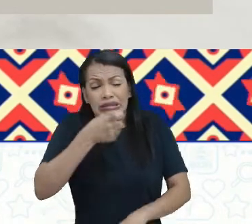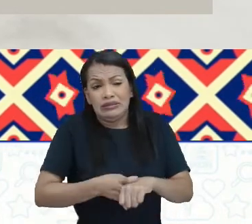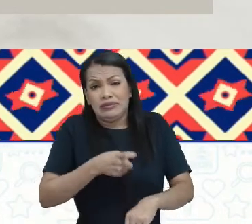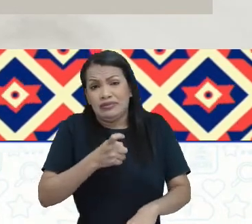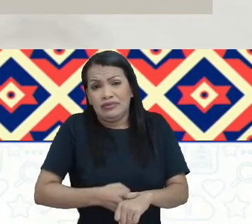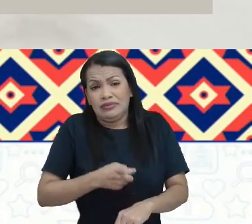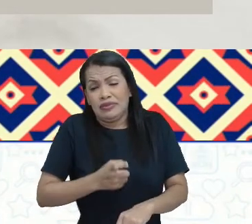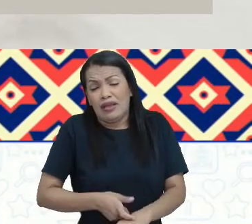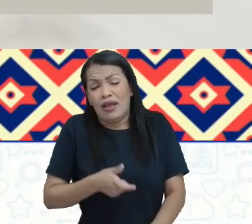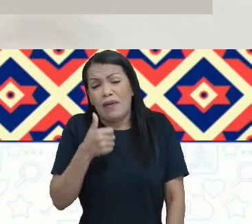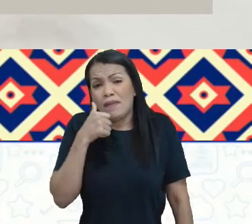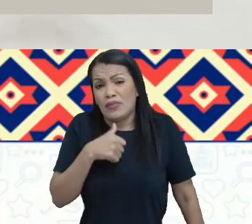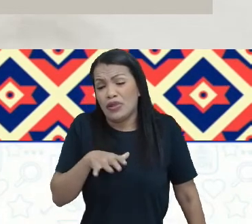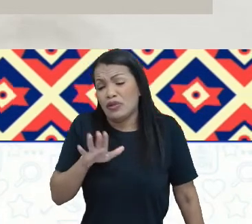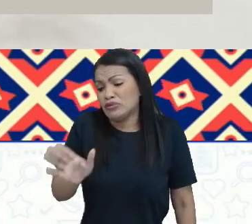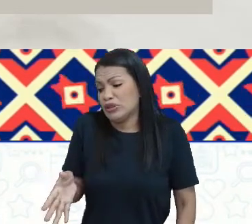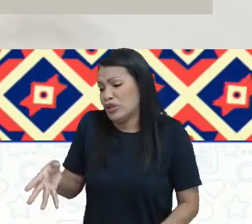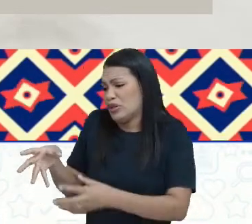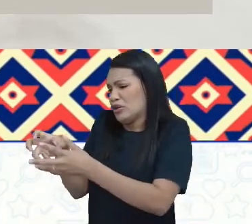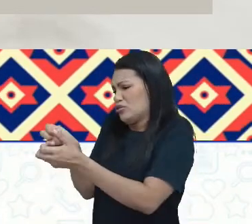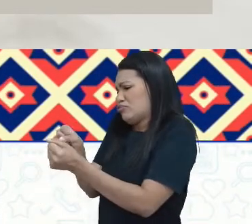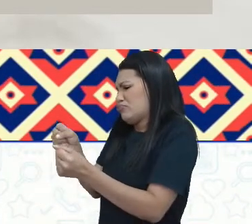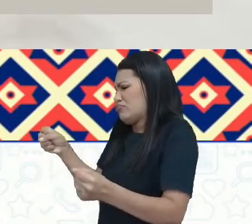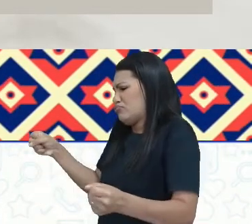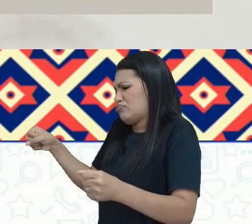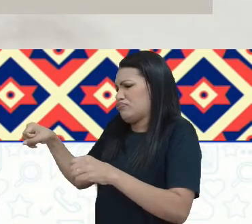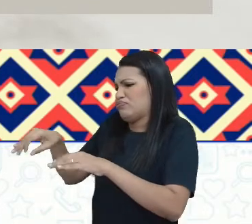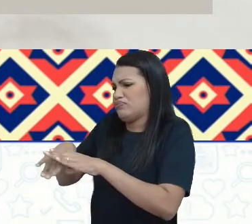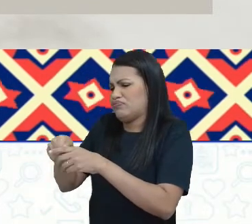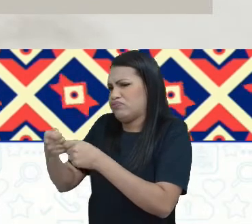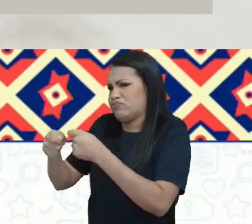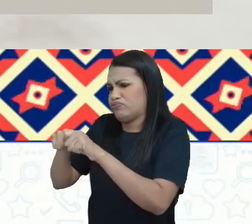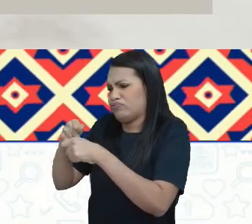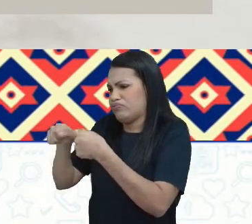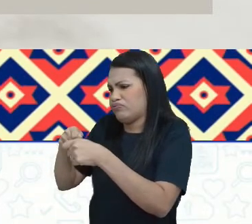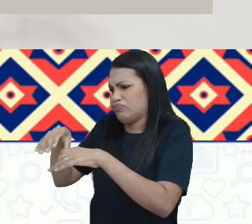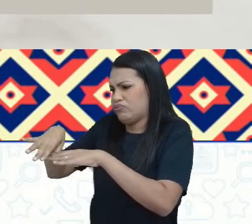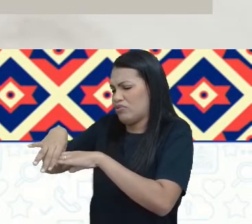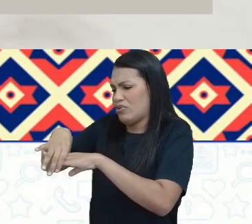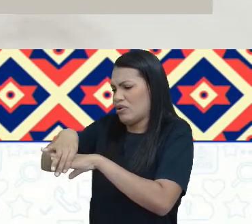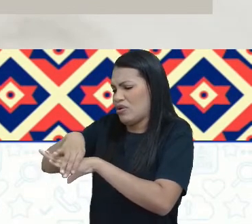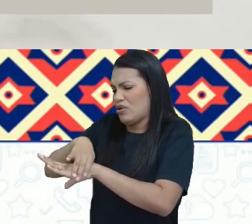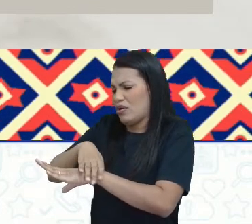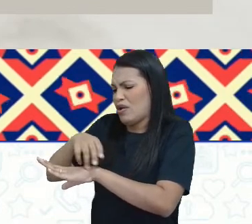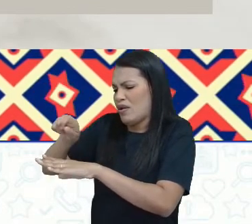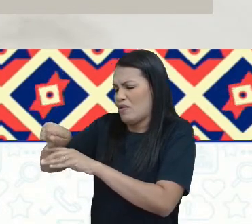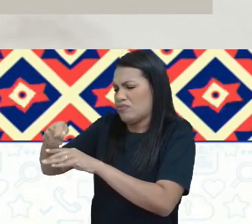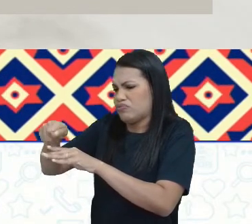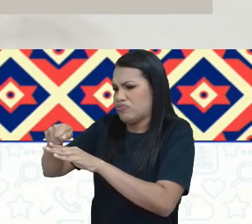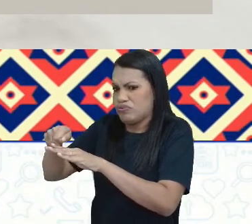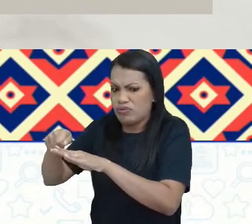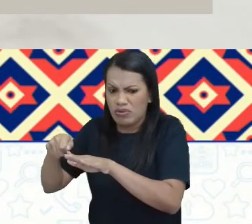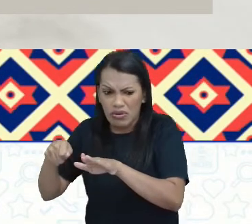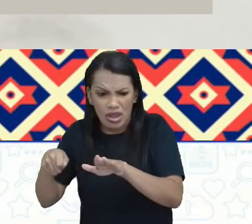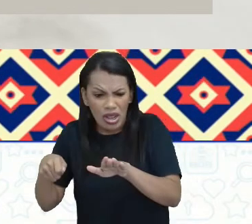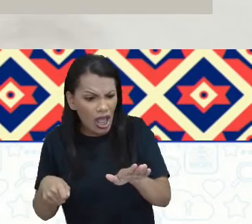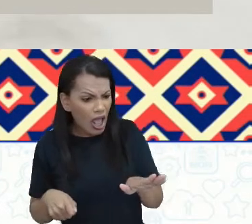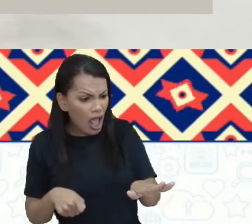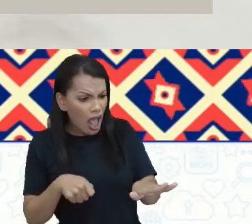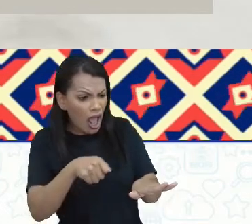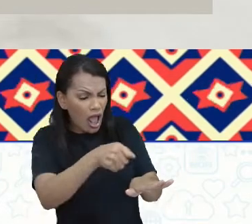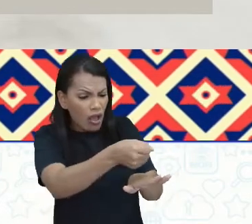já desfazia o desenho escuro dos sapatos e ele viu seus pés